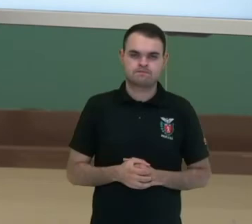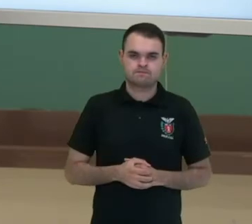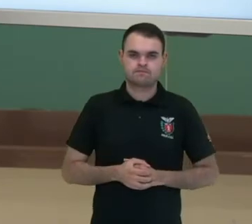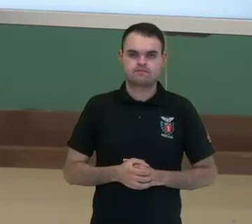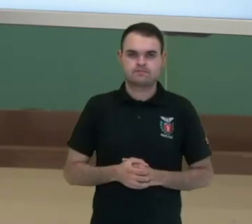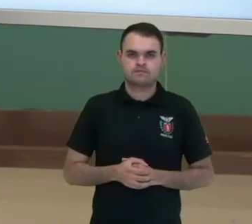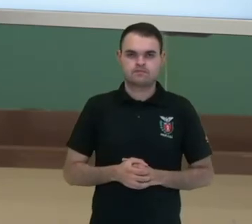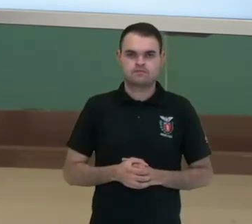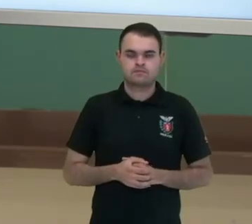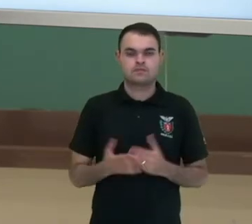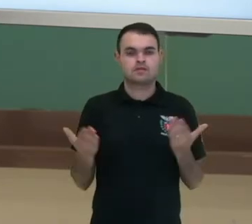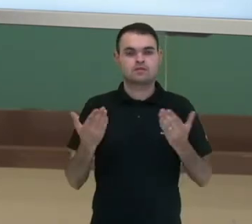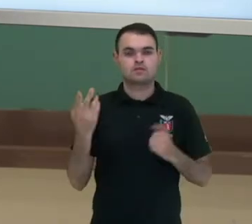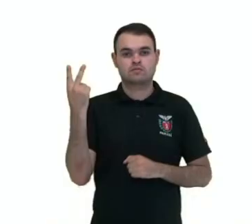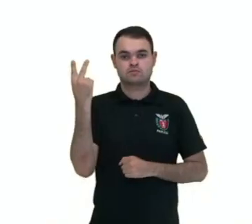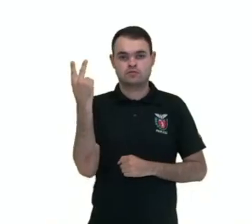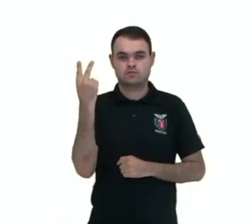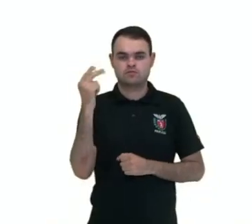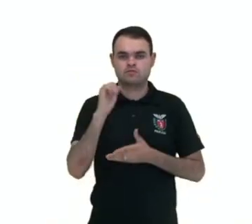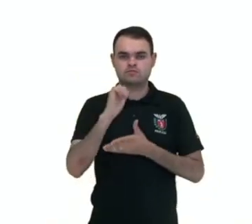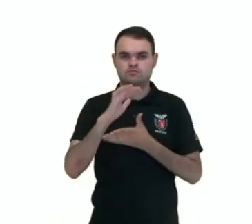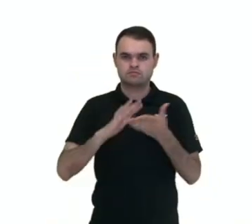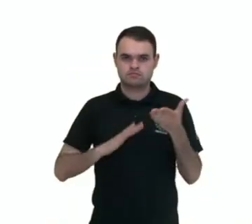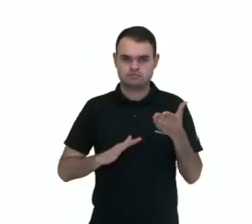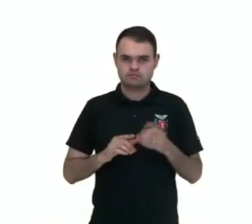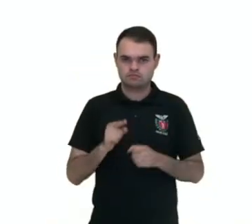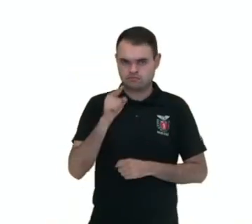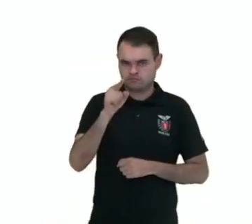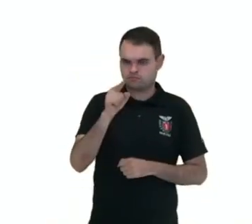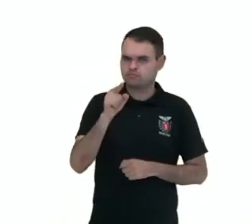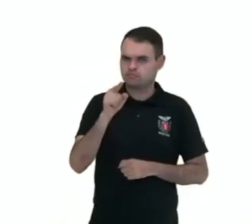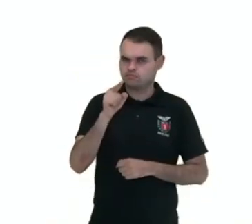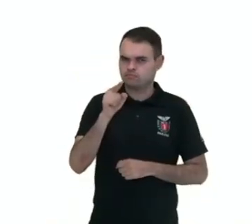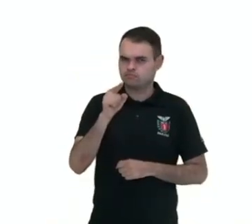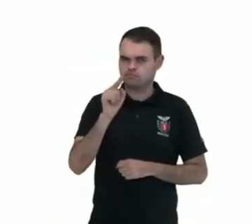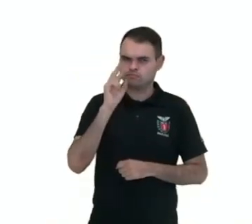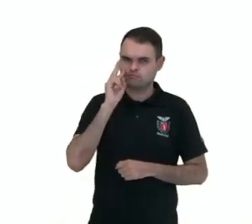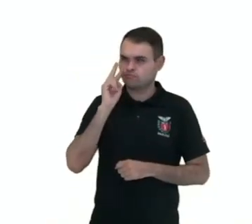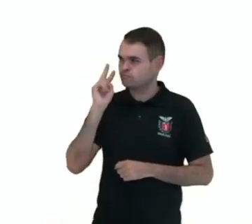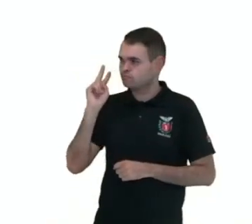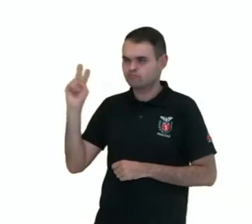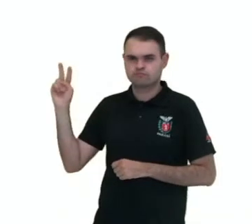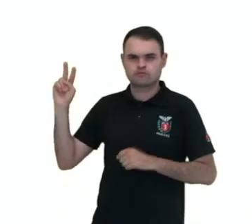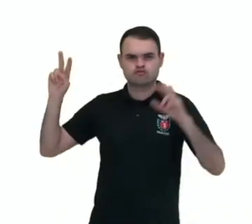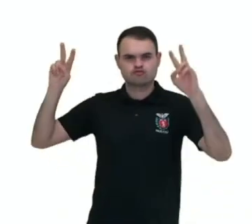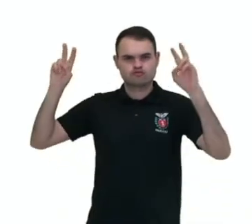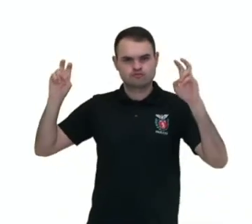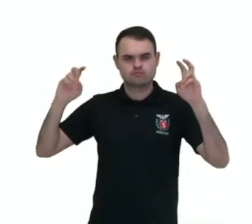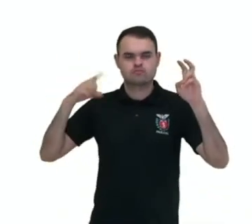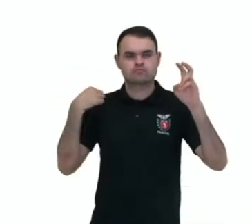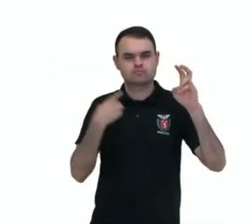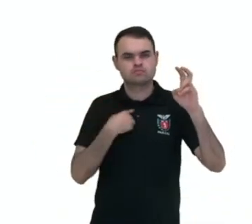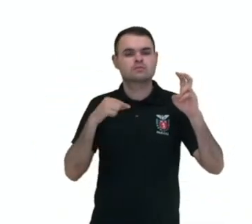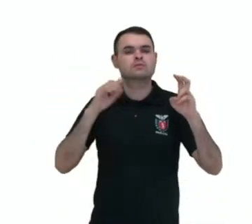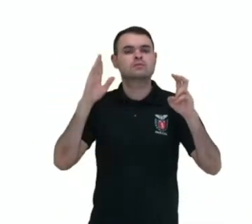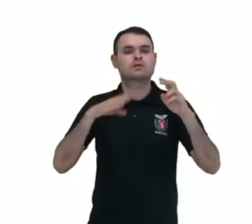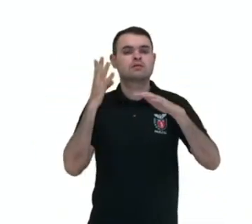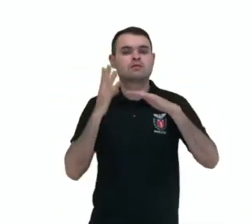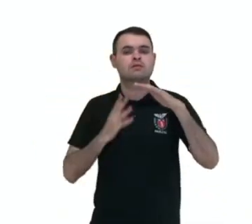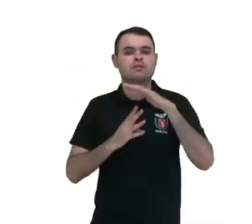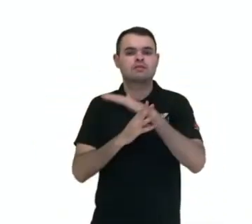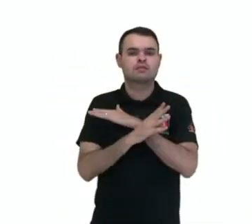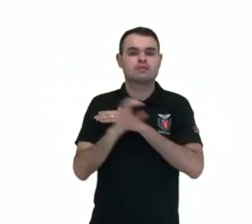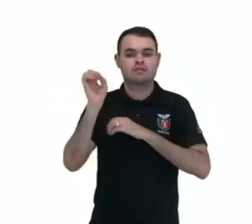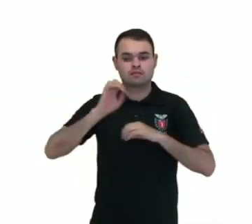Então, vamos para a nossa segunda atividade. Trouxemos novamente a manchete, o título da nossa notícia: 500 imigrantes e refugiados